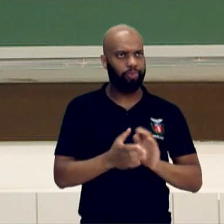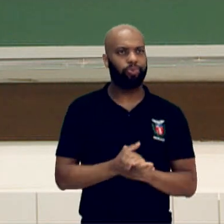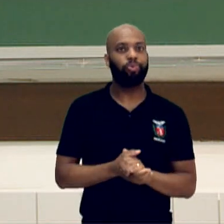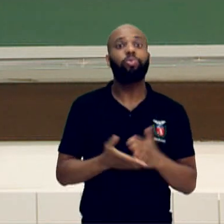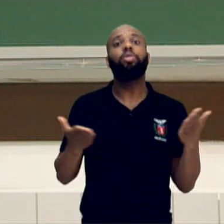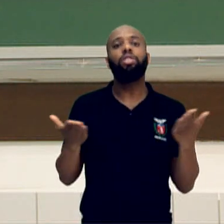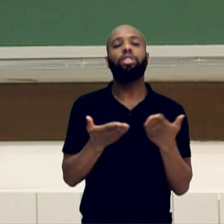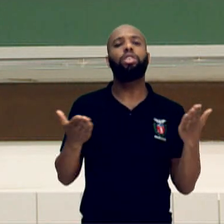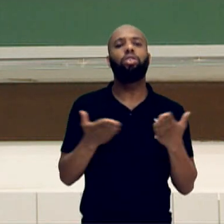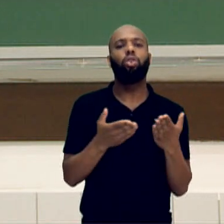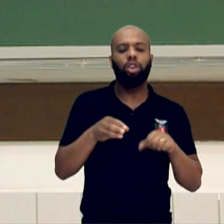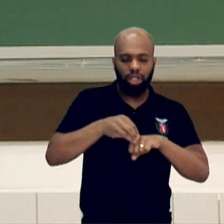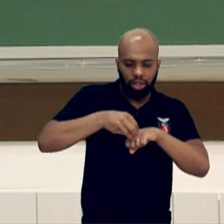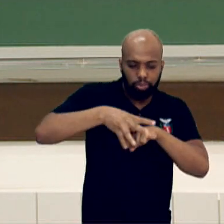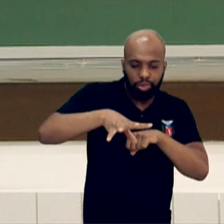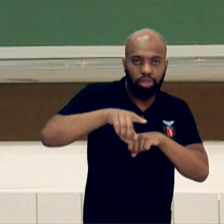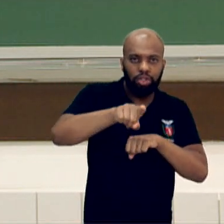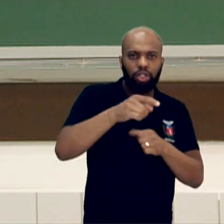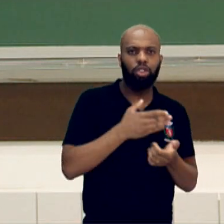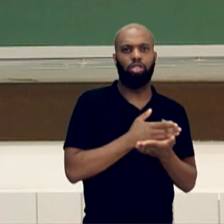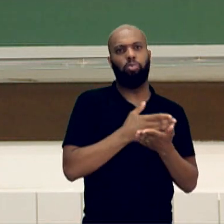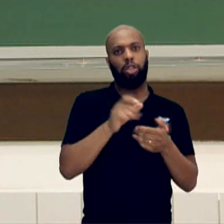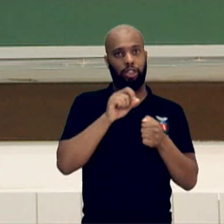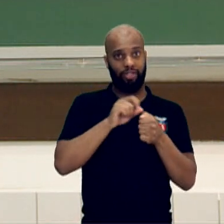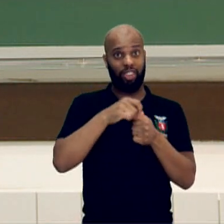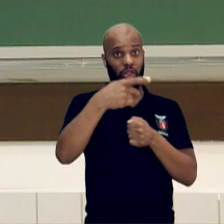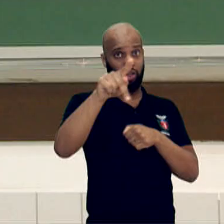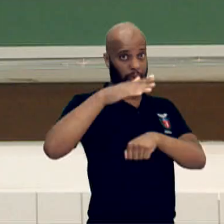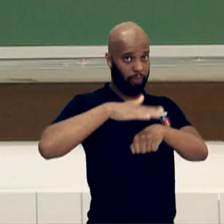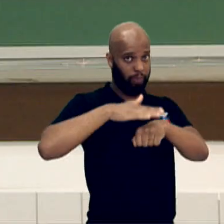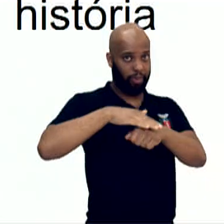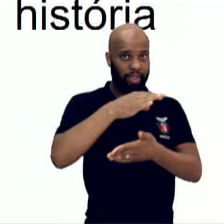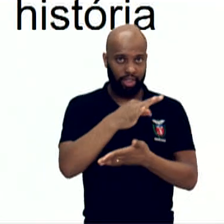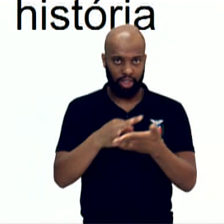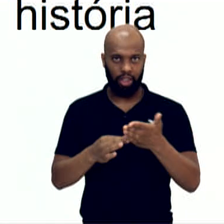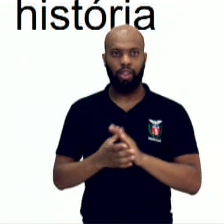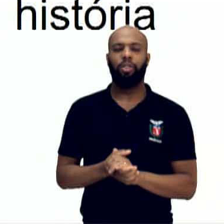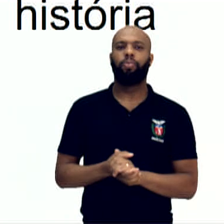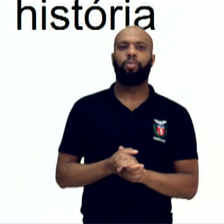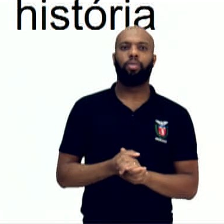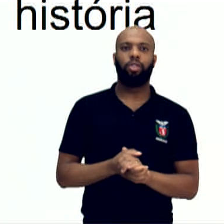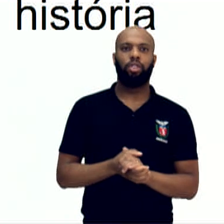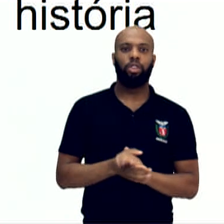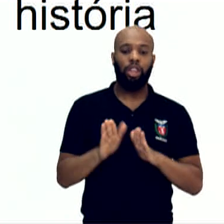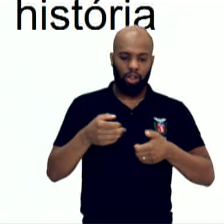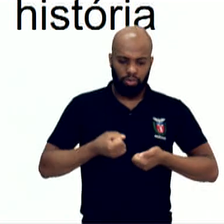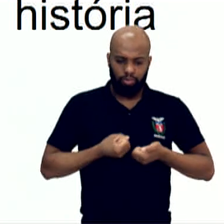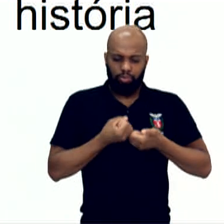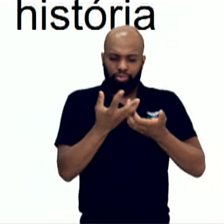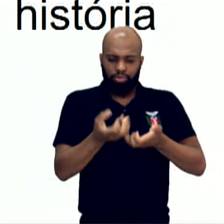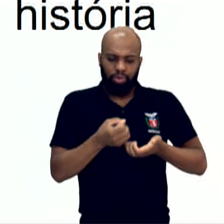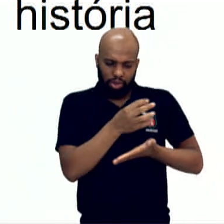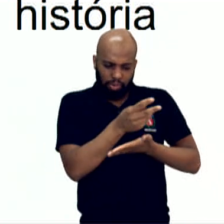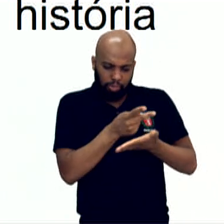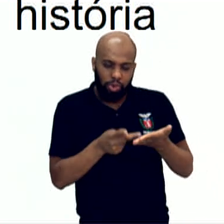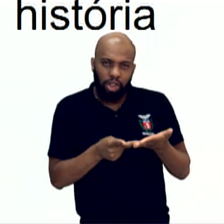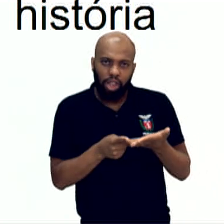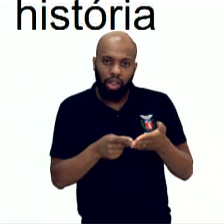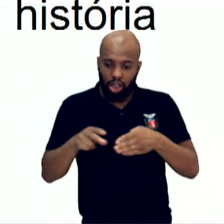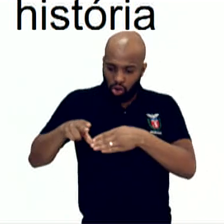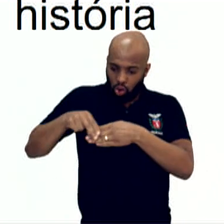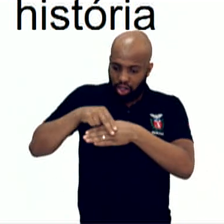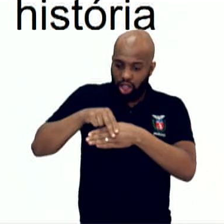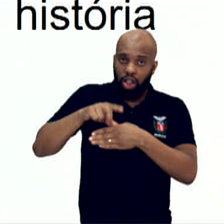Agora vamos para a orientação para vocês iniciarem a produção de vocês. Como o poema de cordel será baseado em uma lenda,